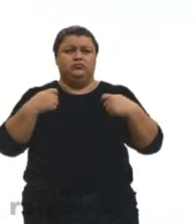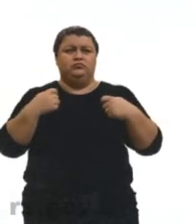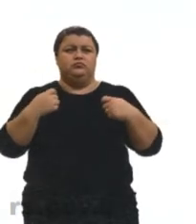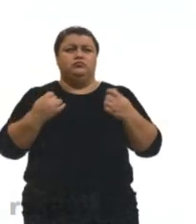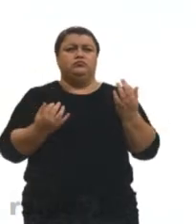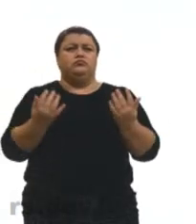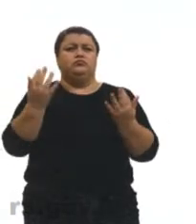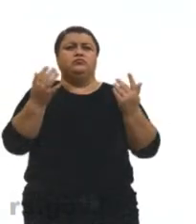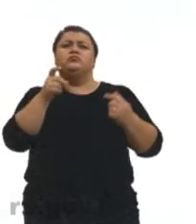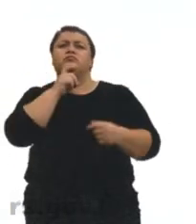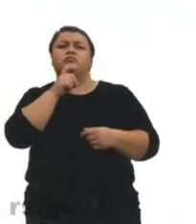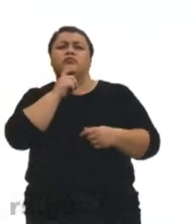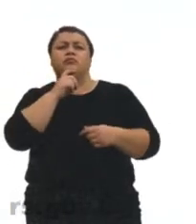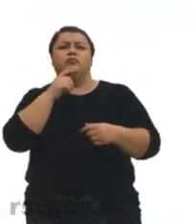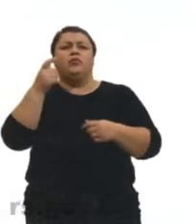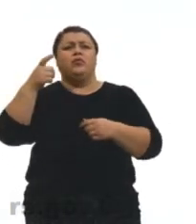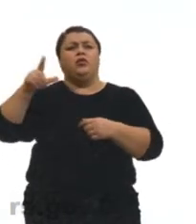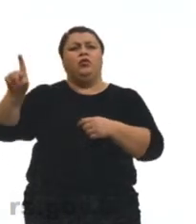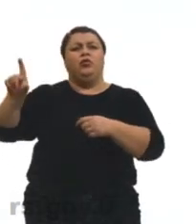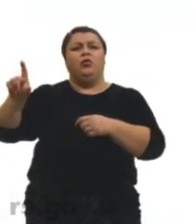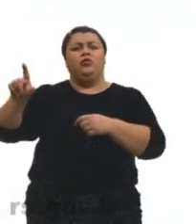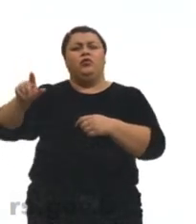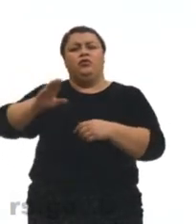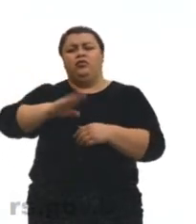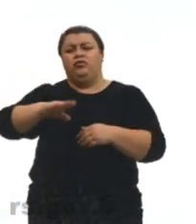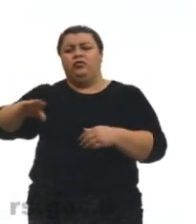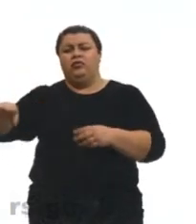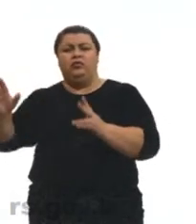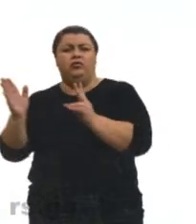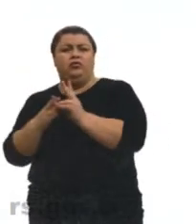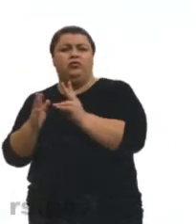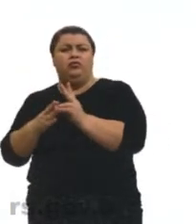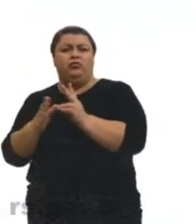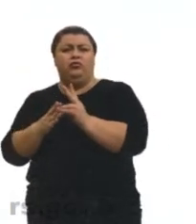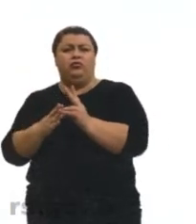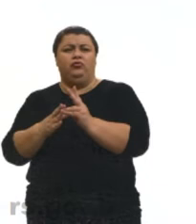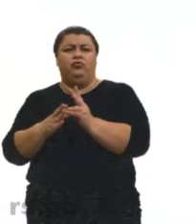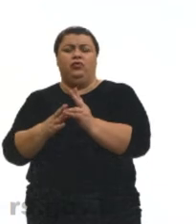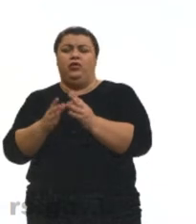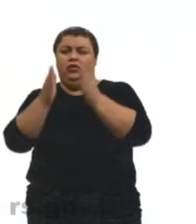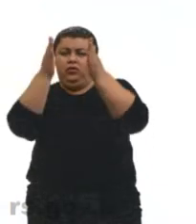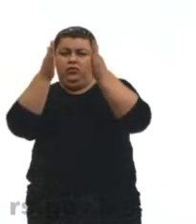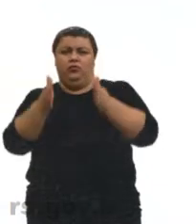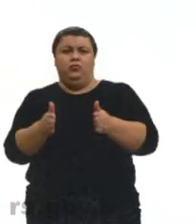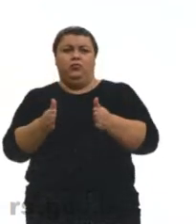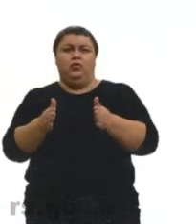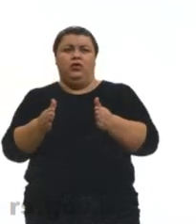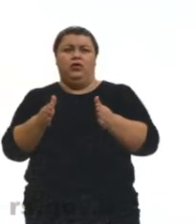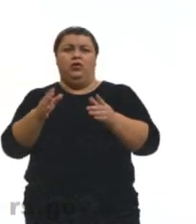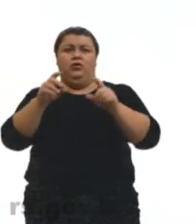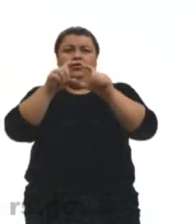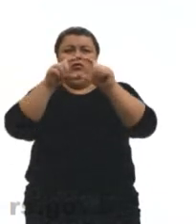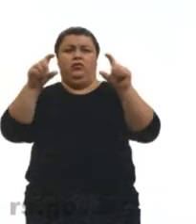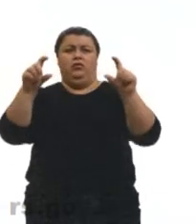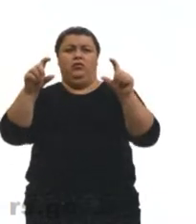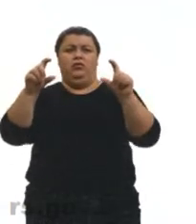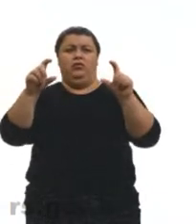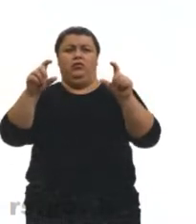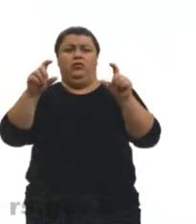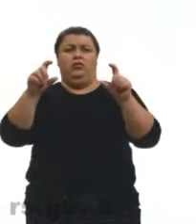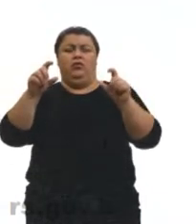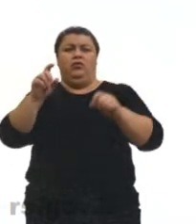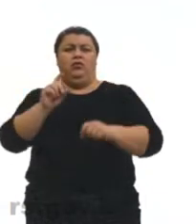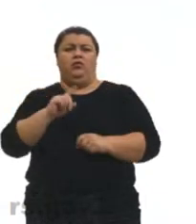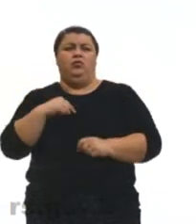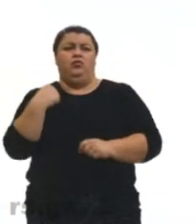atrás e outra de várias crianças indígenas e no meio dessas duas imagens tá escrito no